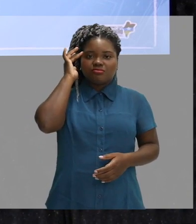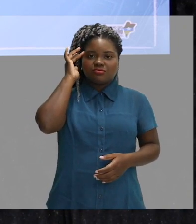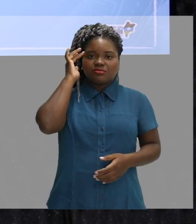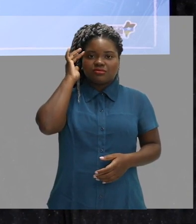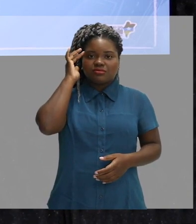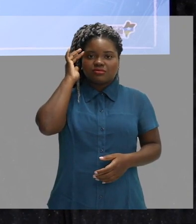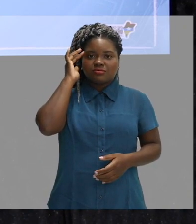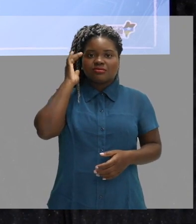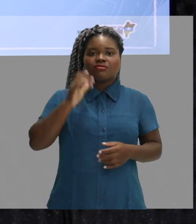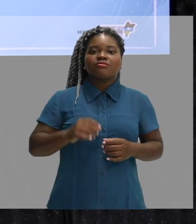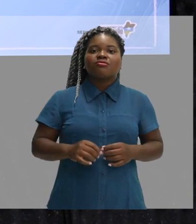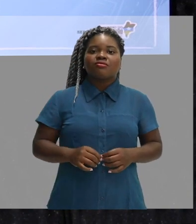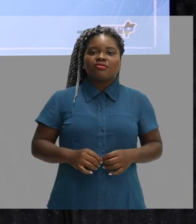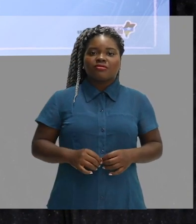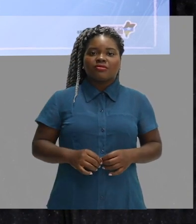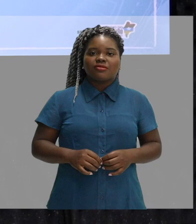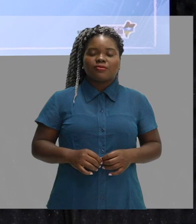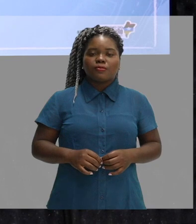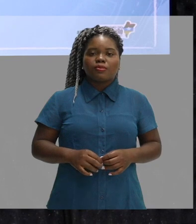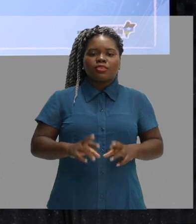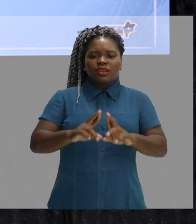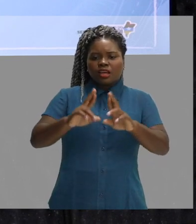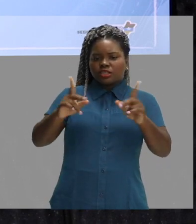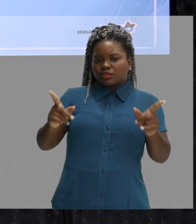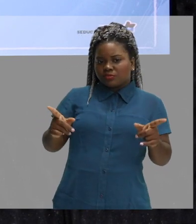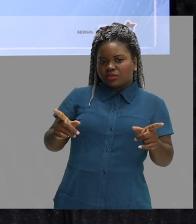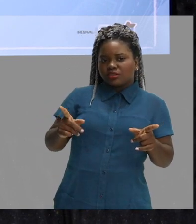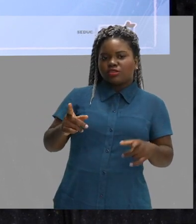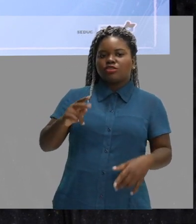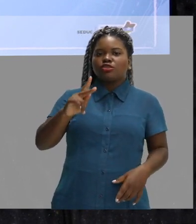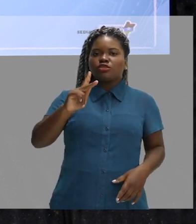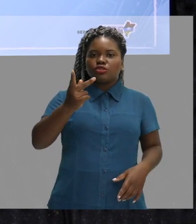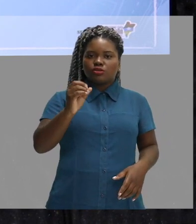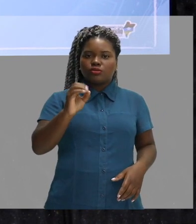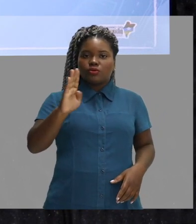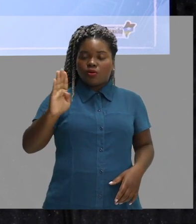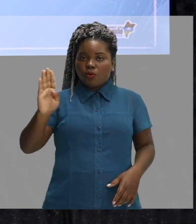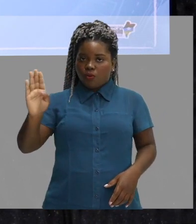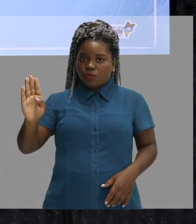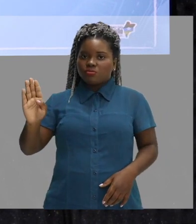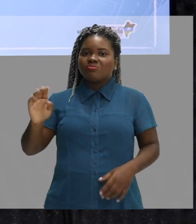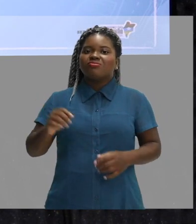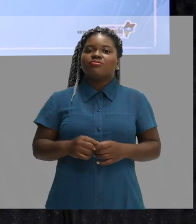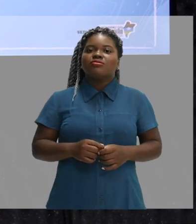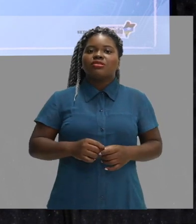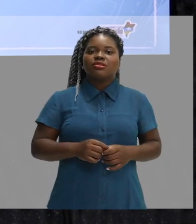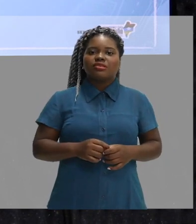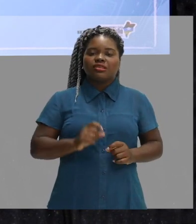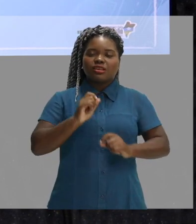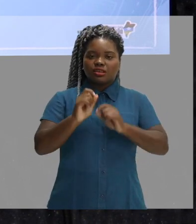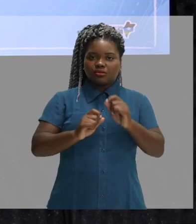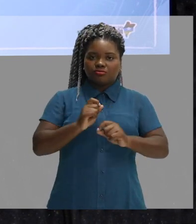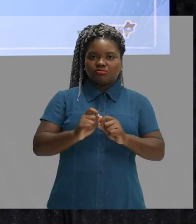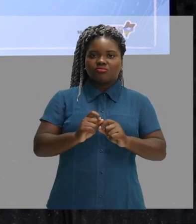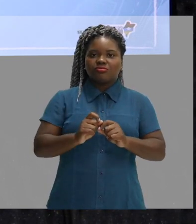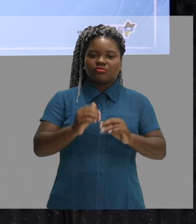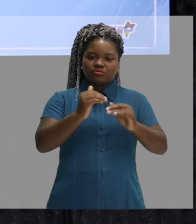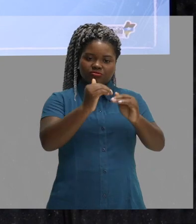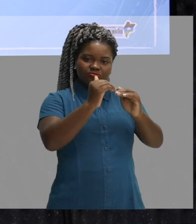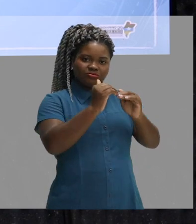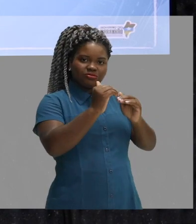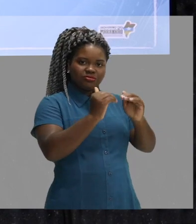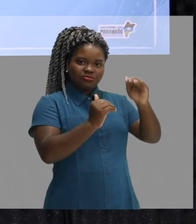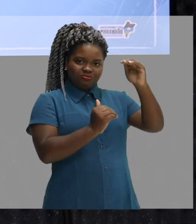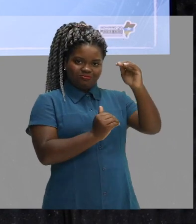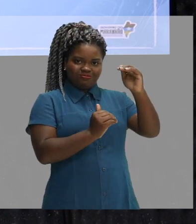um contrato social. Diferente de Hobbes, que defendia um pacto de submissão ao Estado,